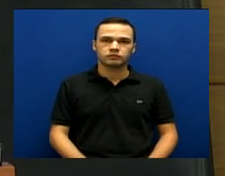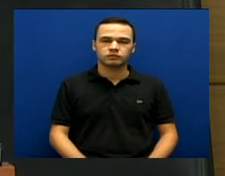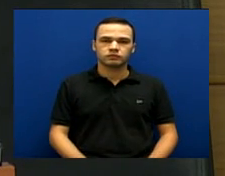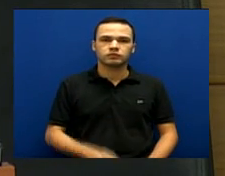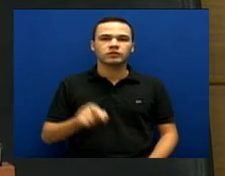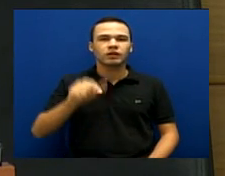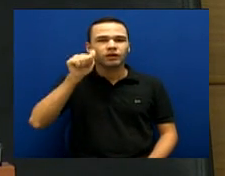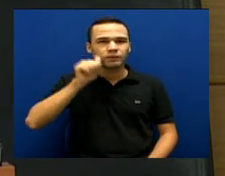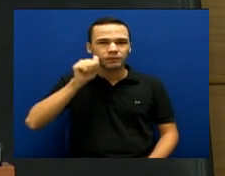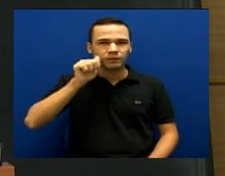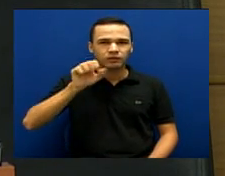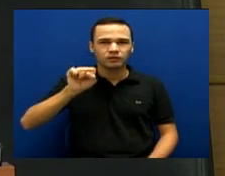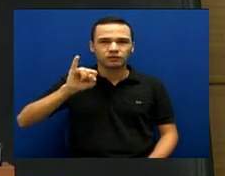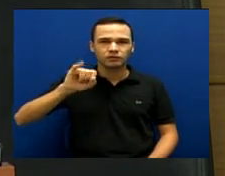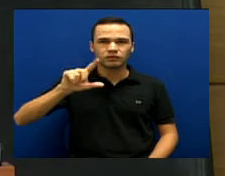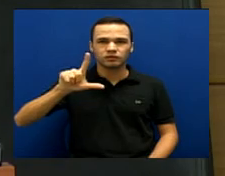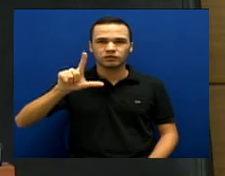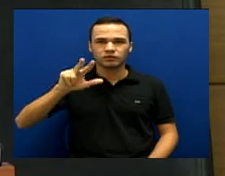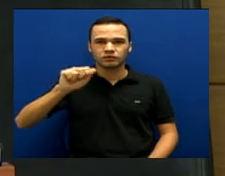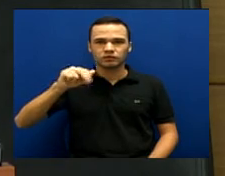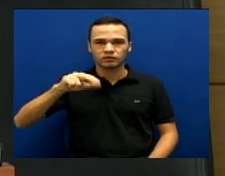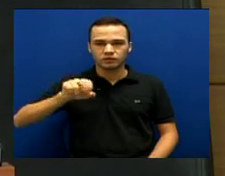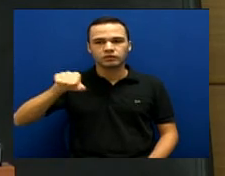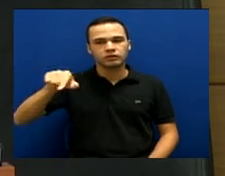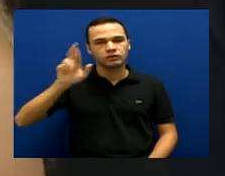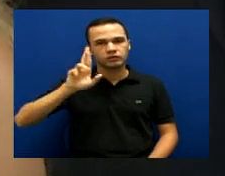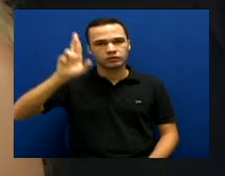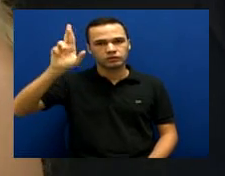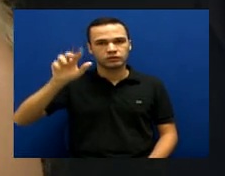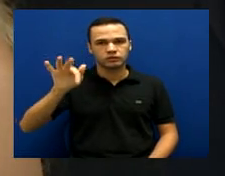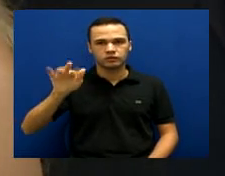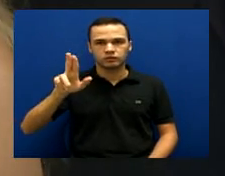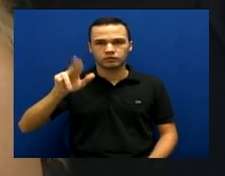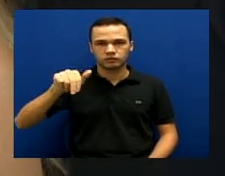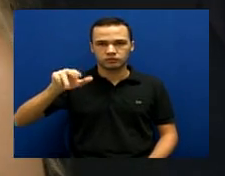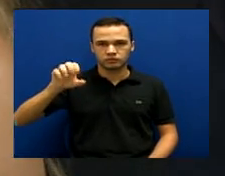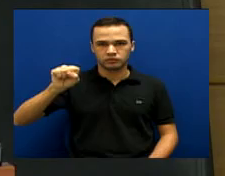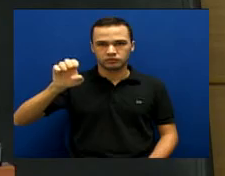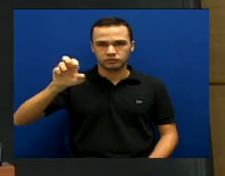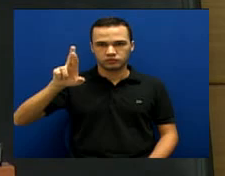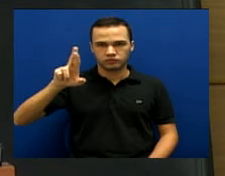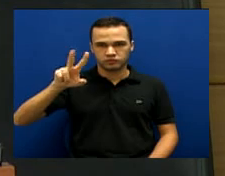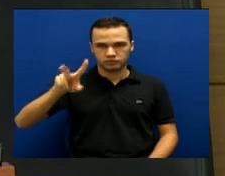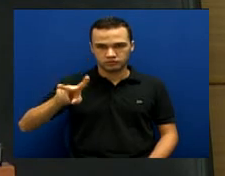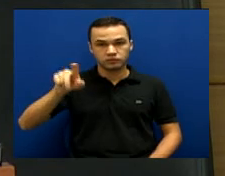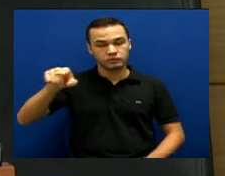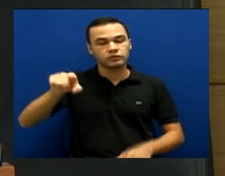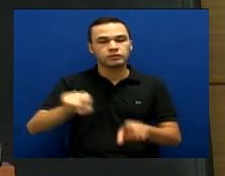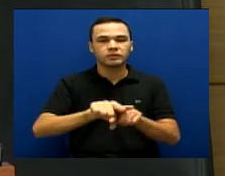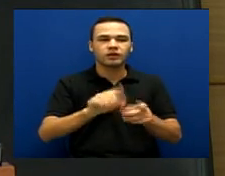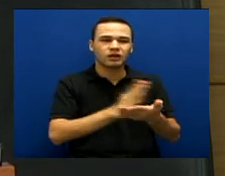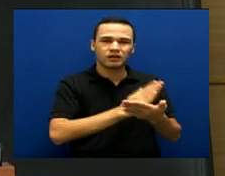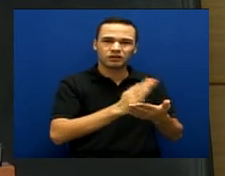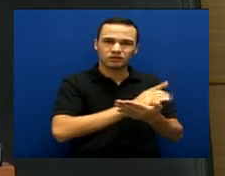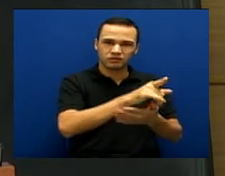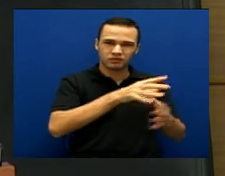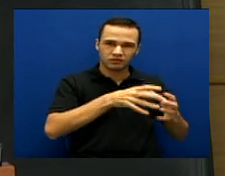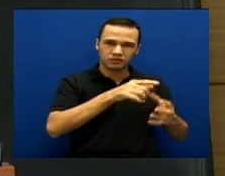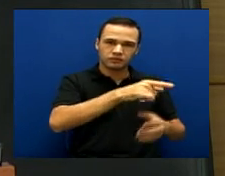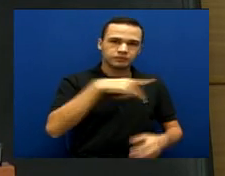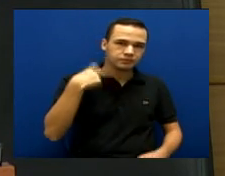silvana quelato vice presidente da funserv obrigado pela presença e meus companheiros e comissão o vereador